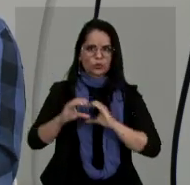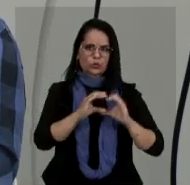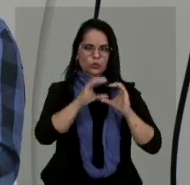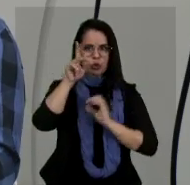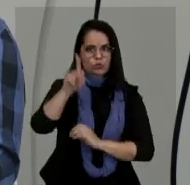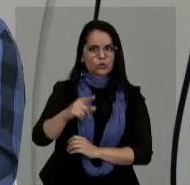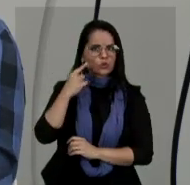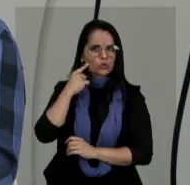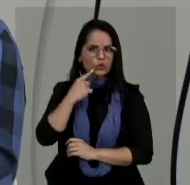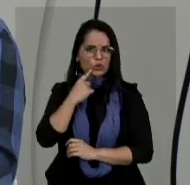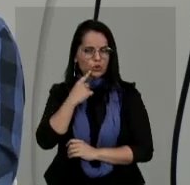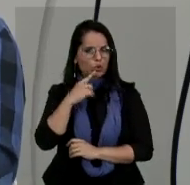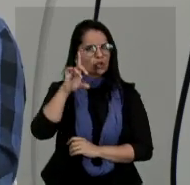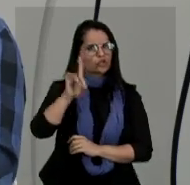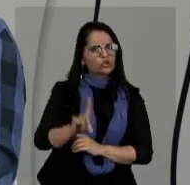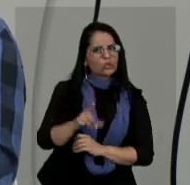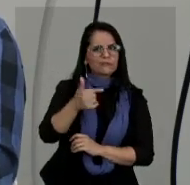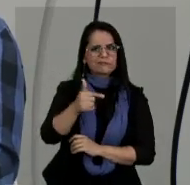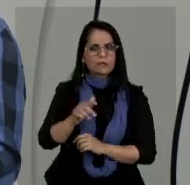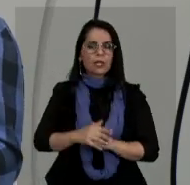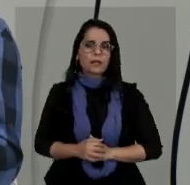pessoa surda, direitos violados.